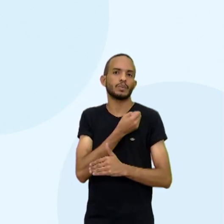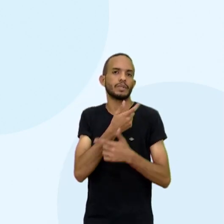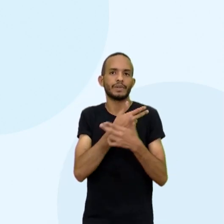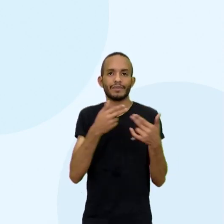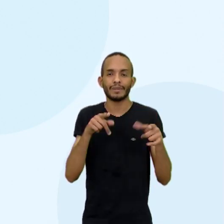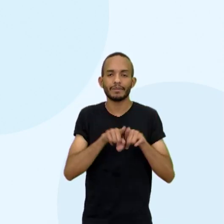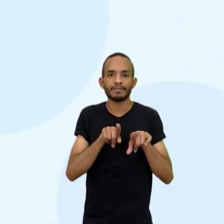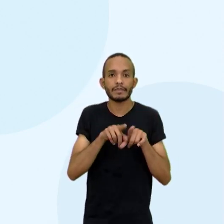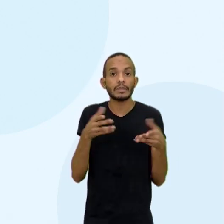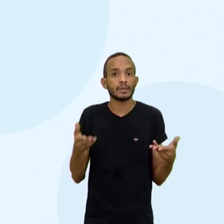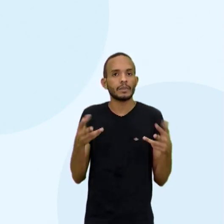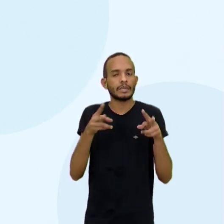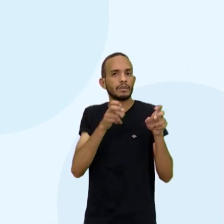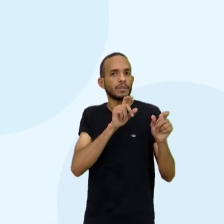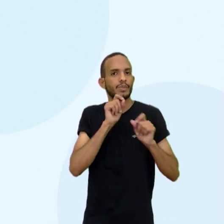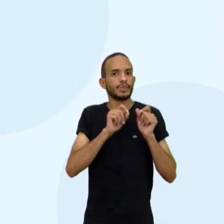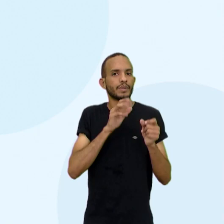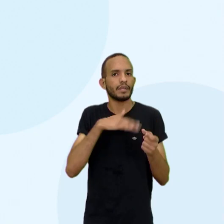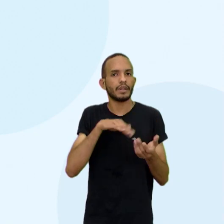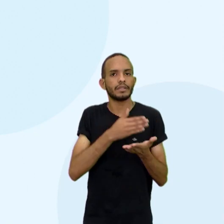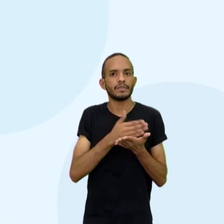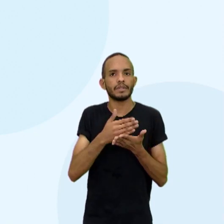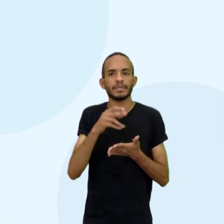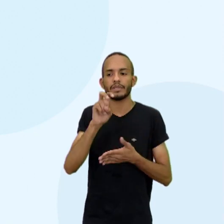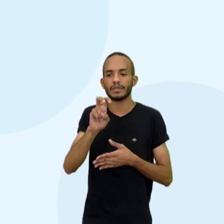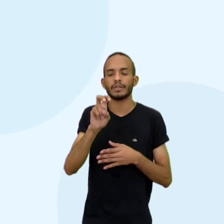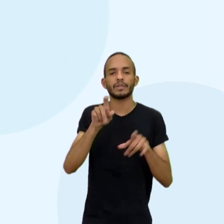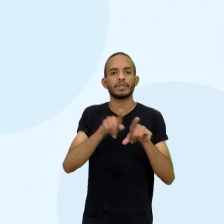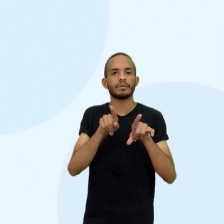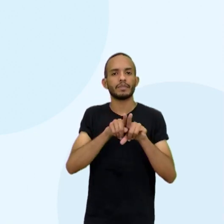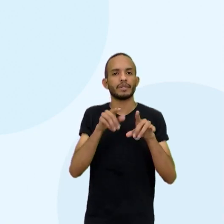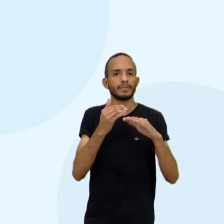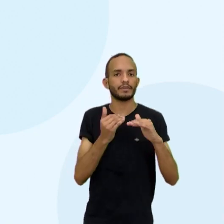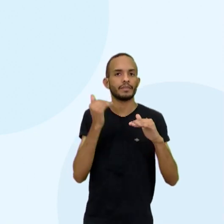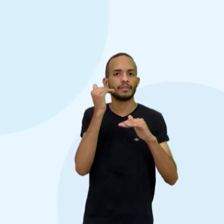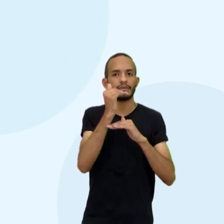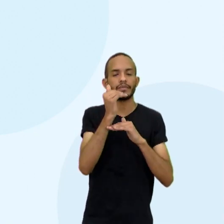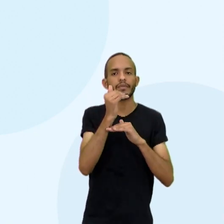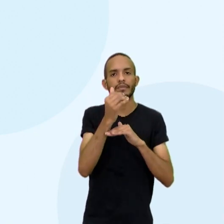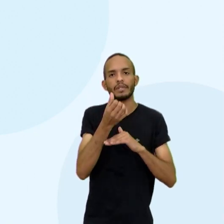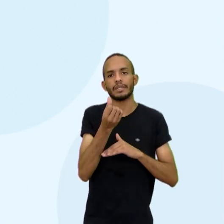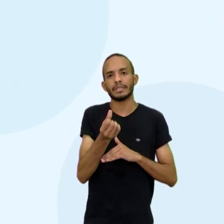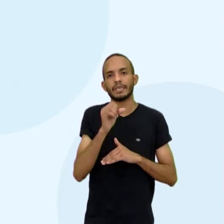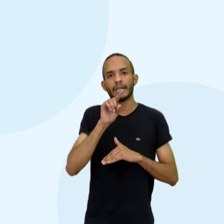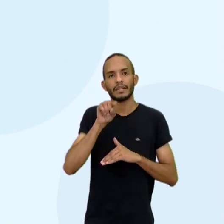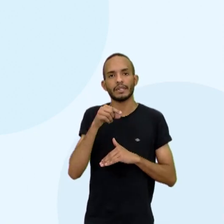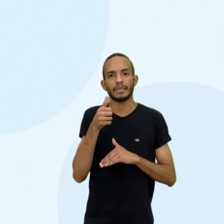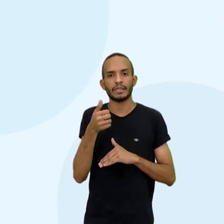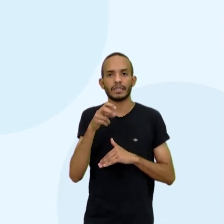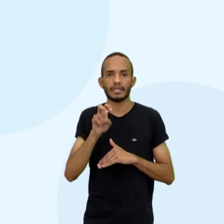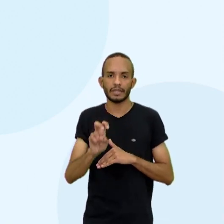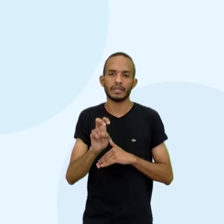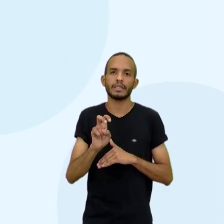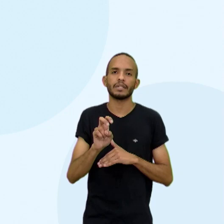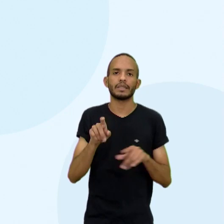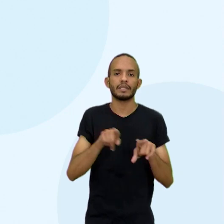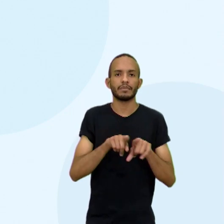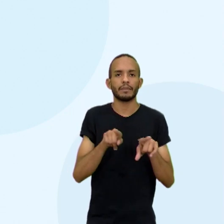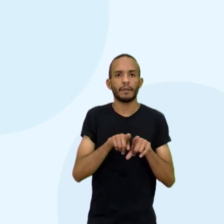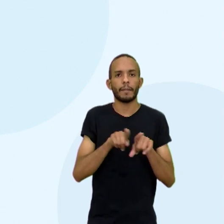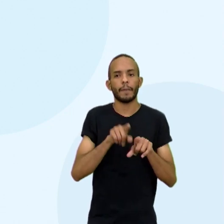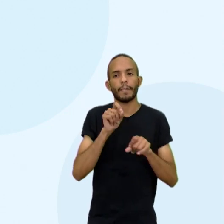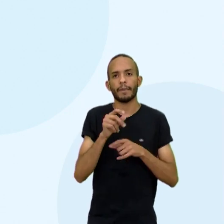0 ali. E aí eu percebi que é divisível por 5 em cima e embaixo. E aí eu cheguei no 6/15, dividi por 3 em cima e